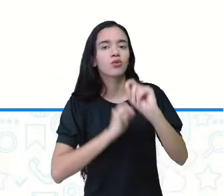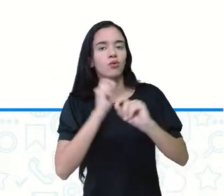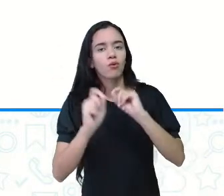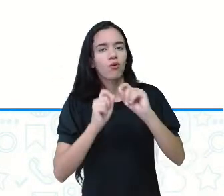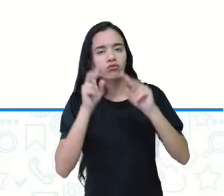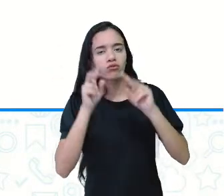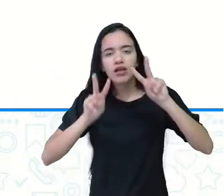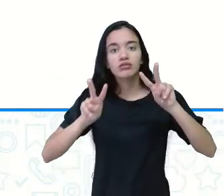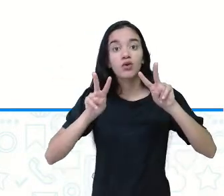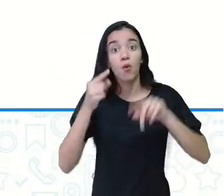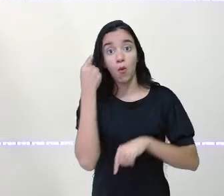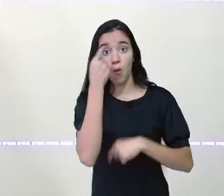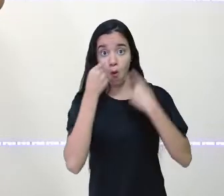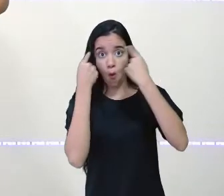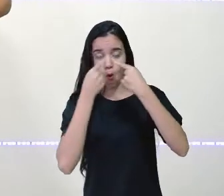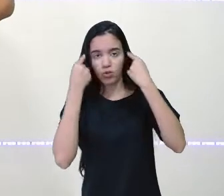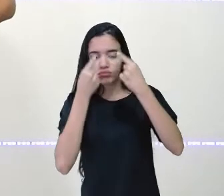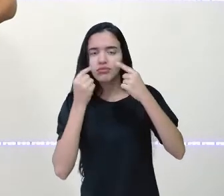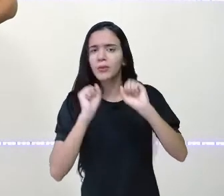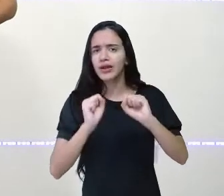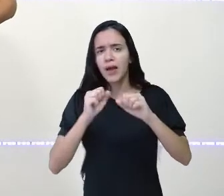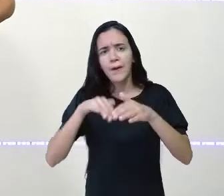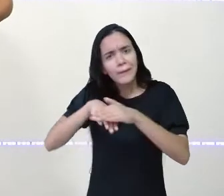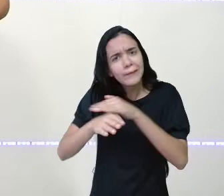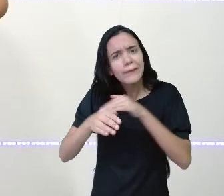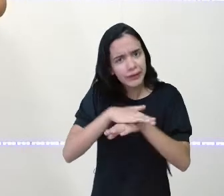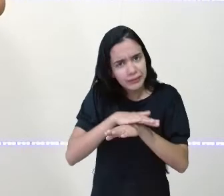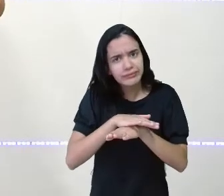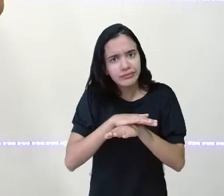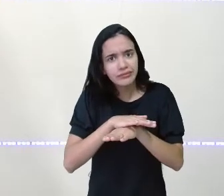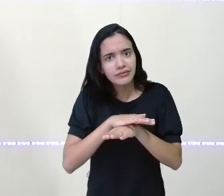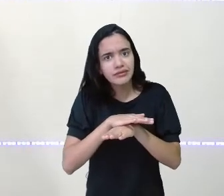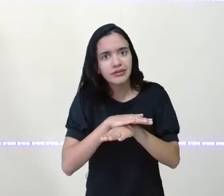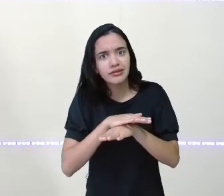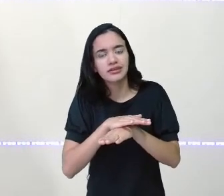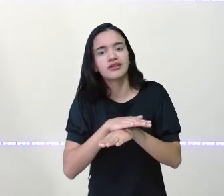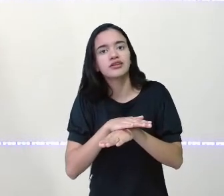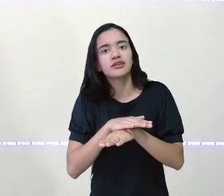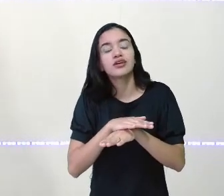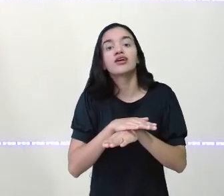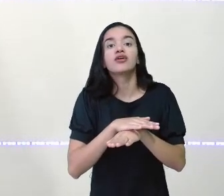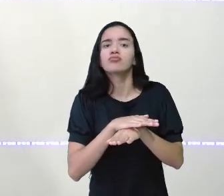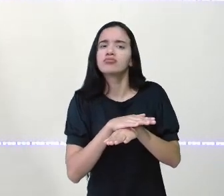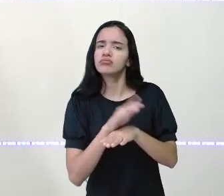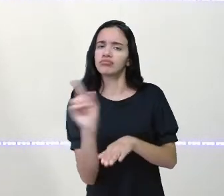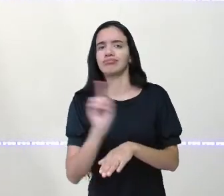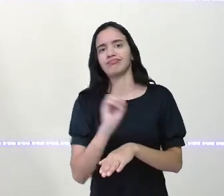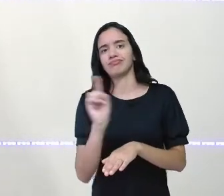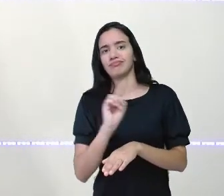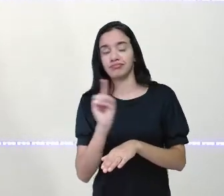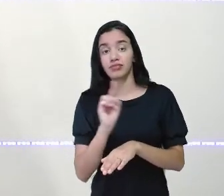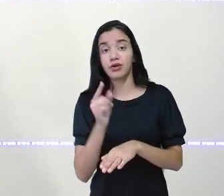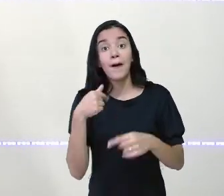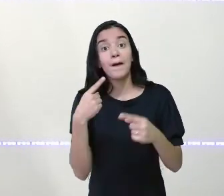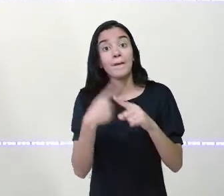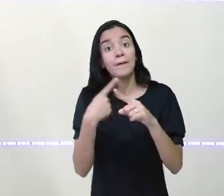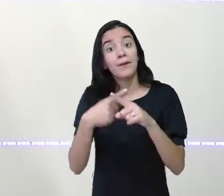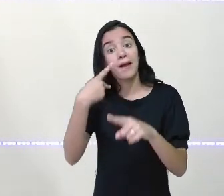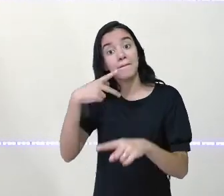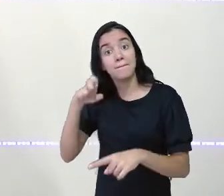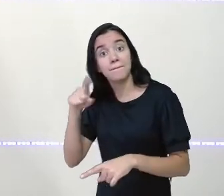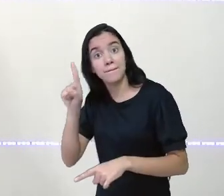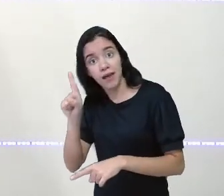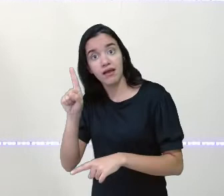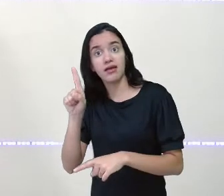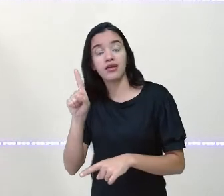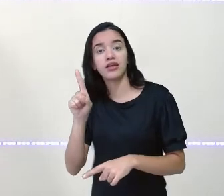quê? Com um olho. Ele poderia botar um pé aí, embaixo do nome veja? Não, porque pé não tem nada a ver